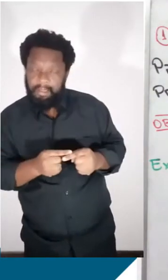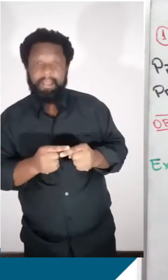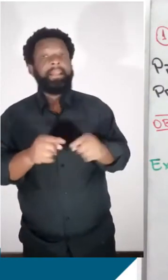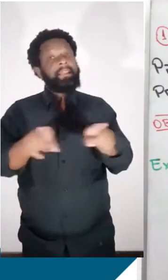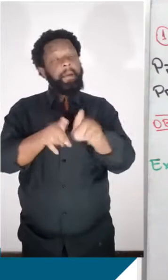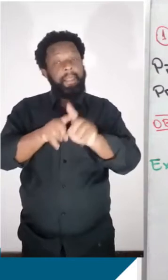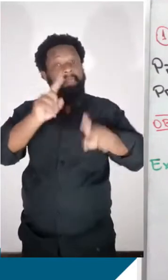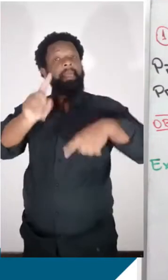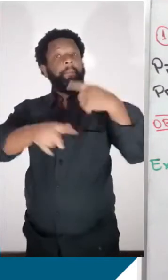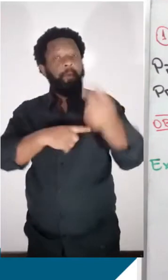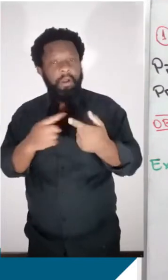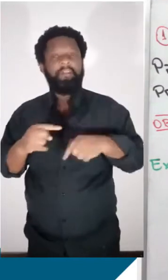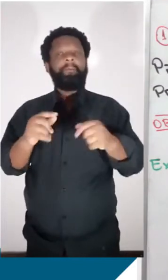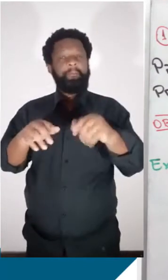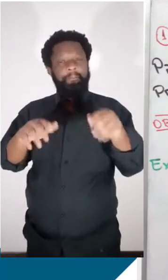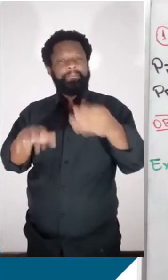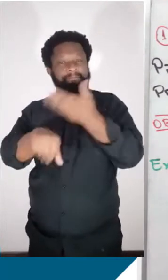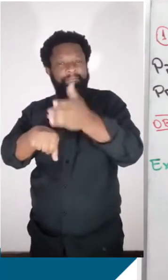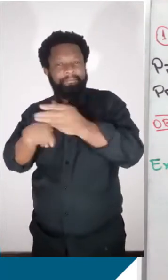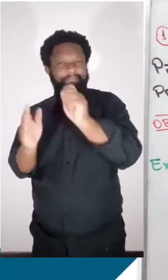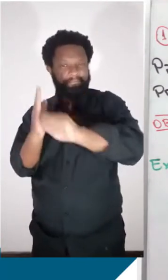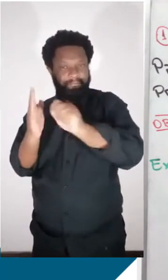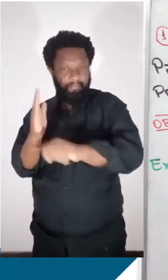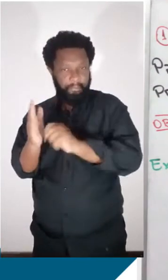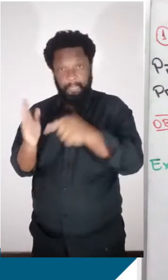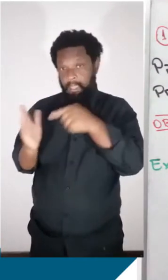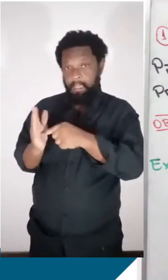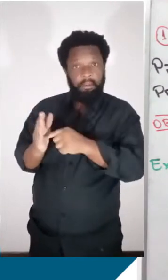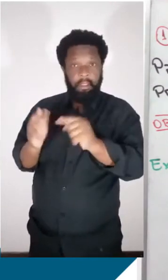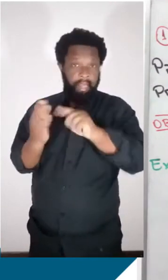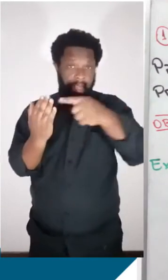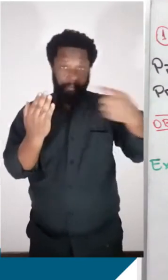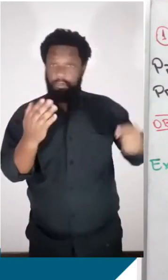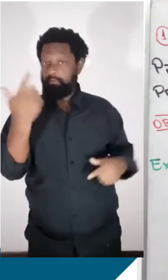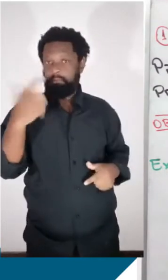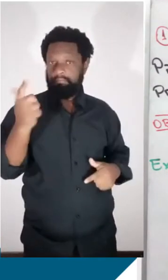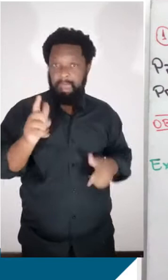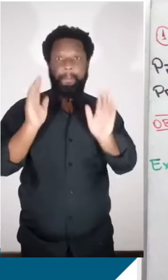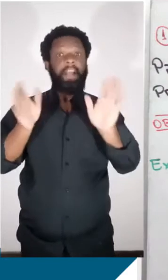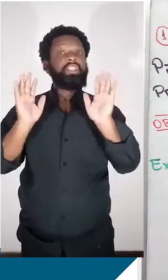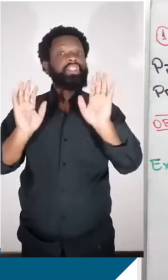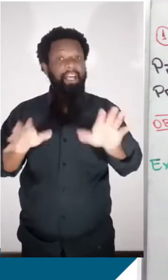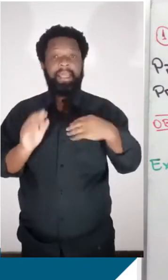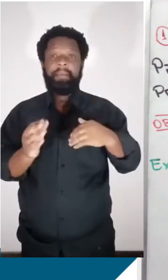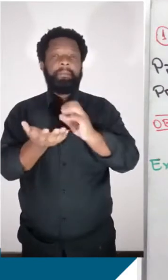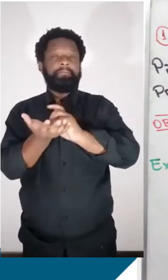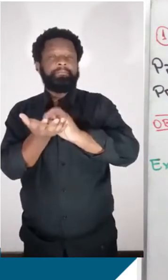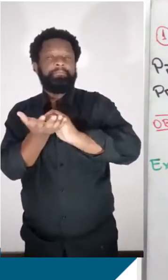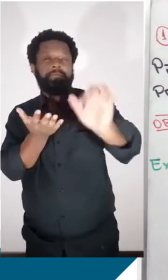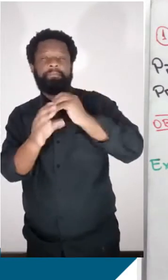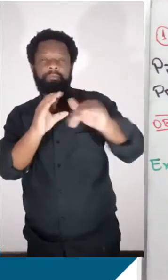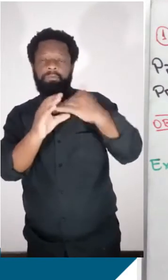vai trabalhar esses casos e depois aplica isso num exercício. O exercício não está na apostila, mas está no material que a gente envia para